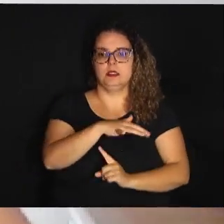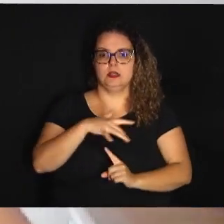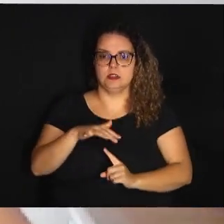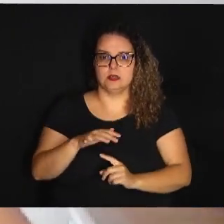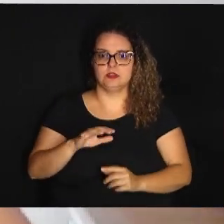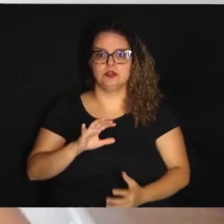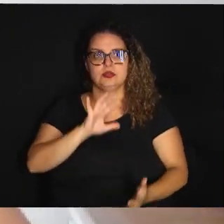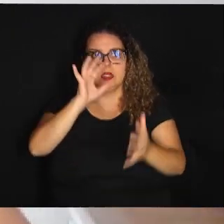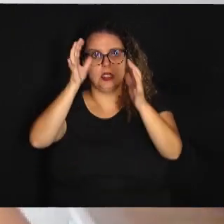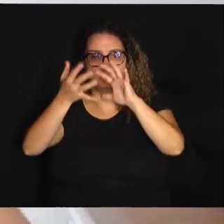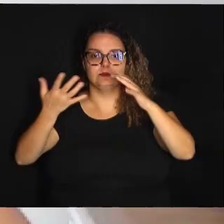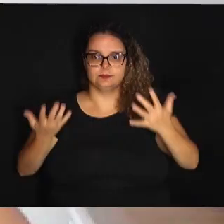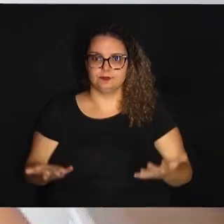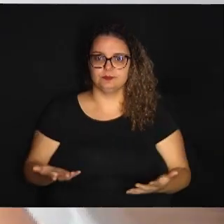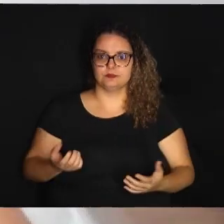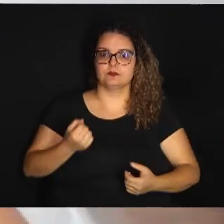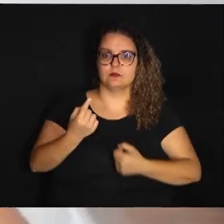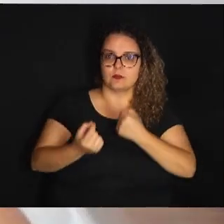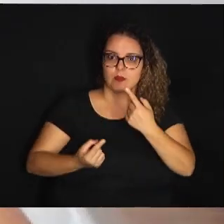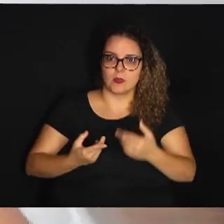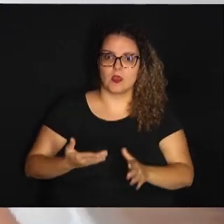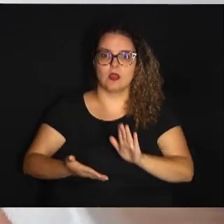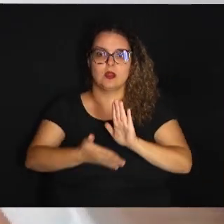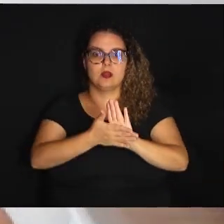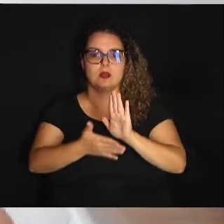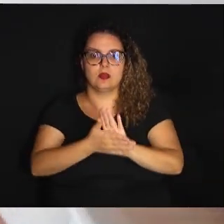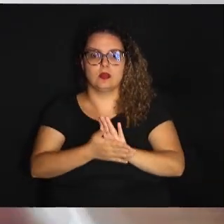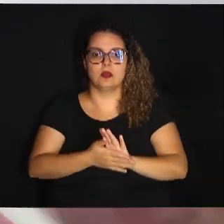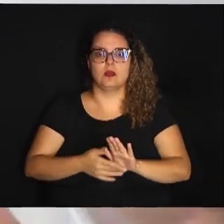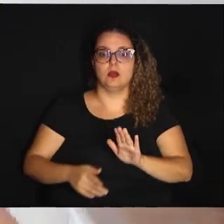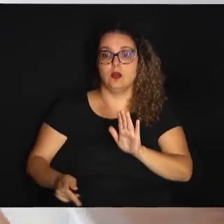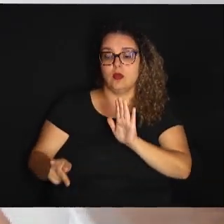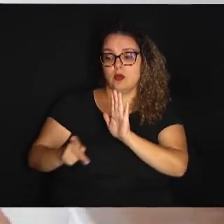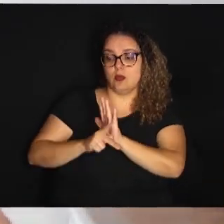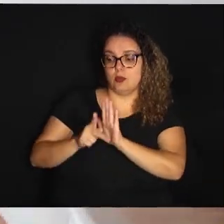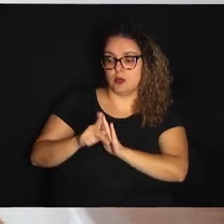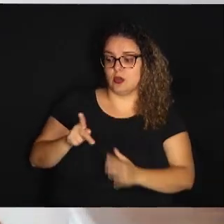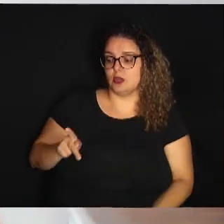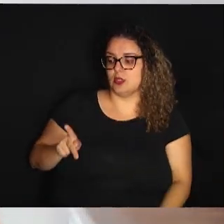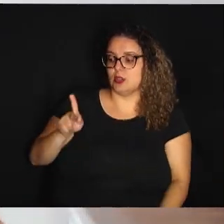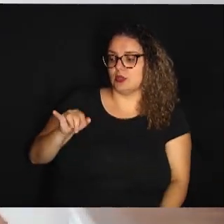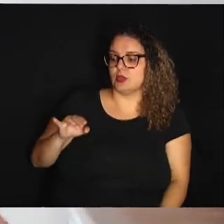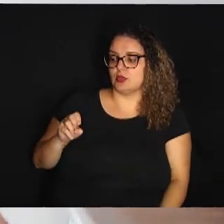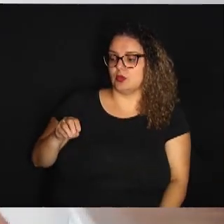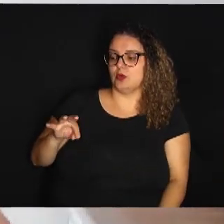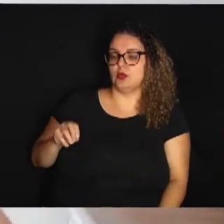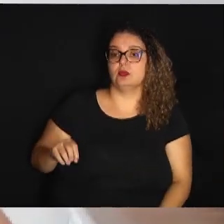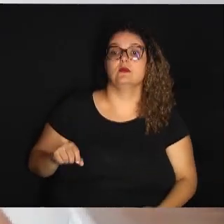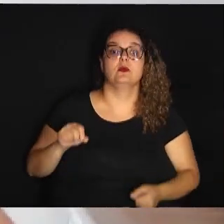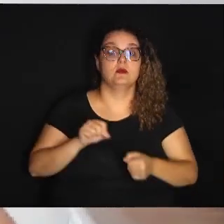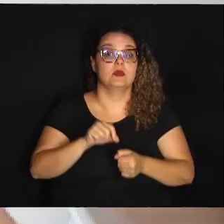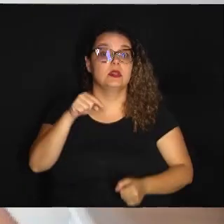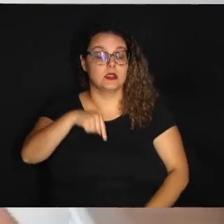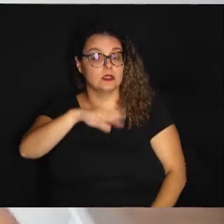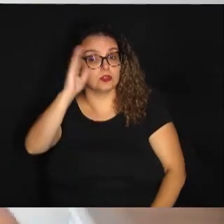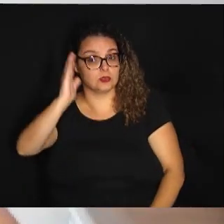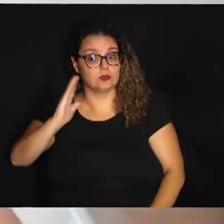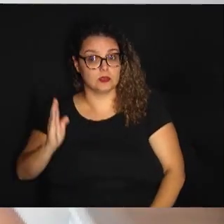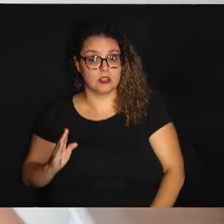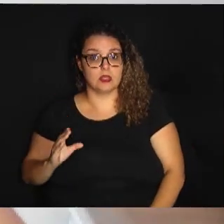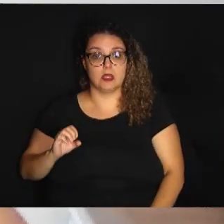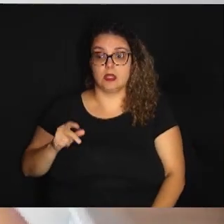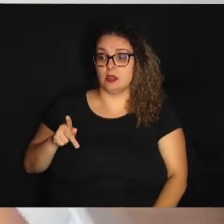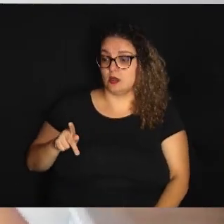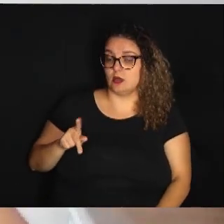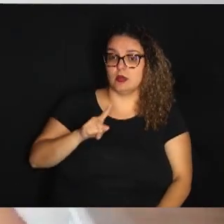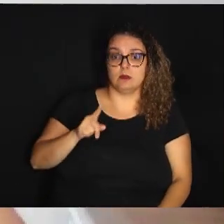nas questões ambientais, nas questões de clima. Então, algumas propostas, até mesmo do Protocolo de Quioto, foram feitas pelo